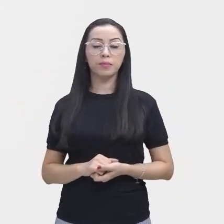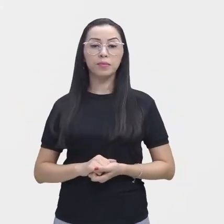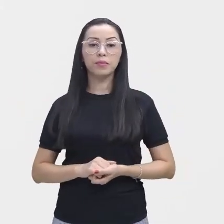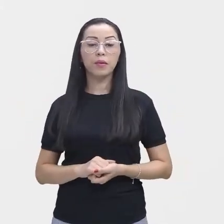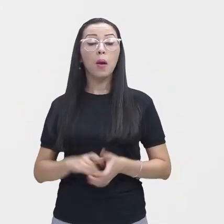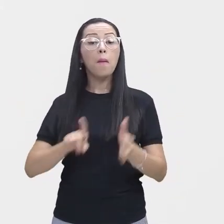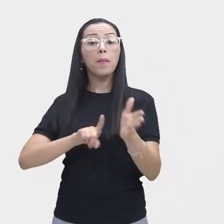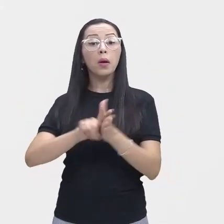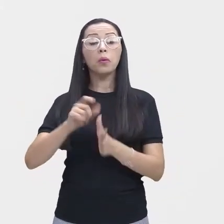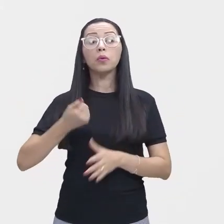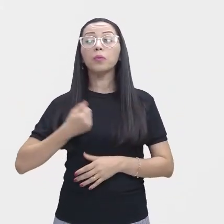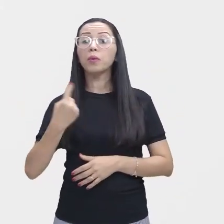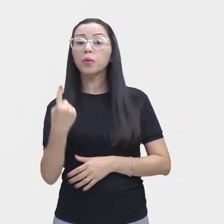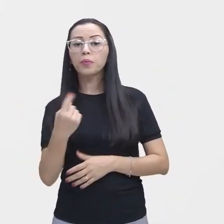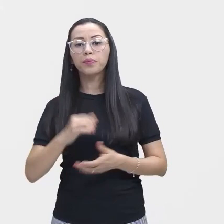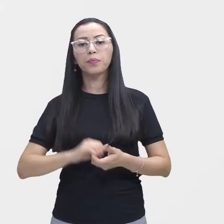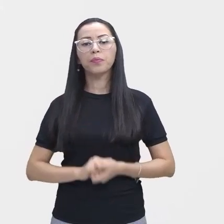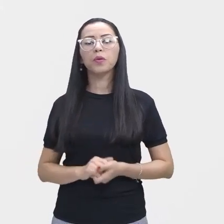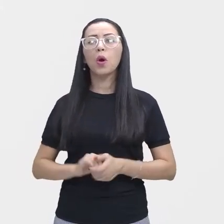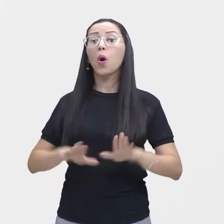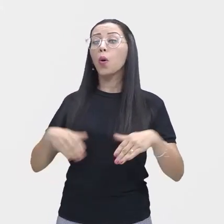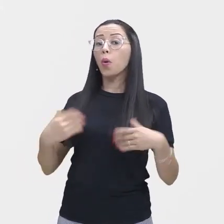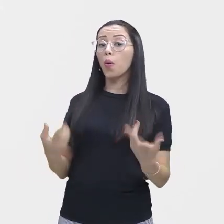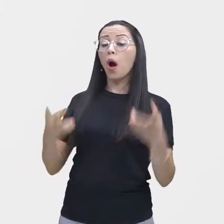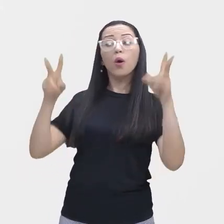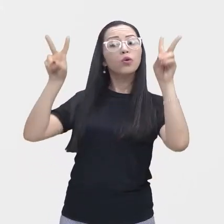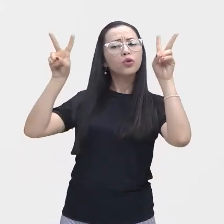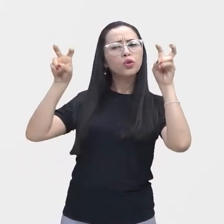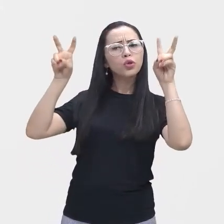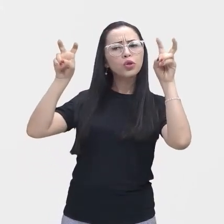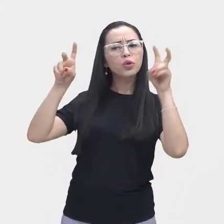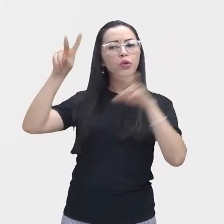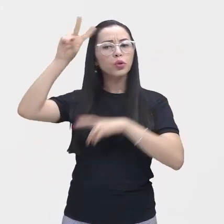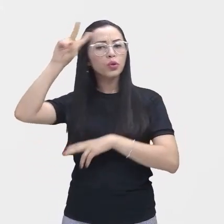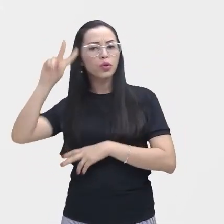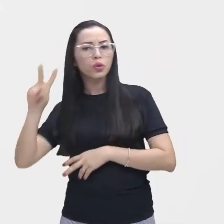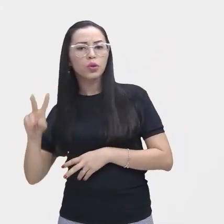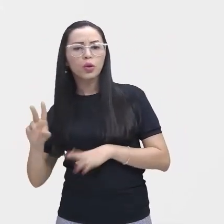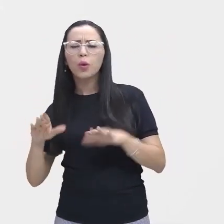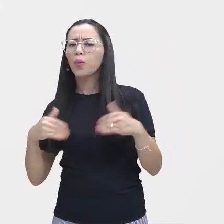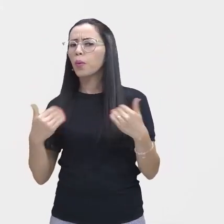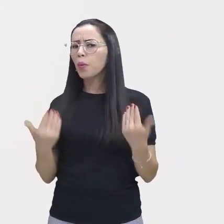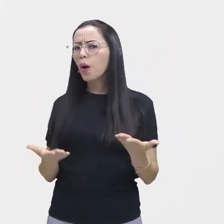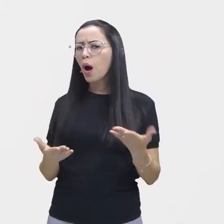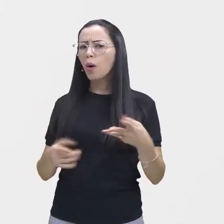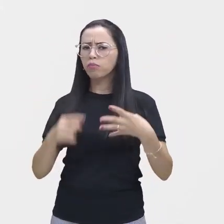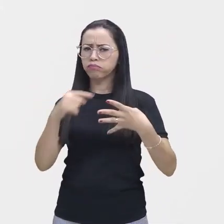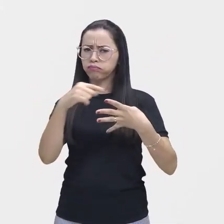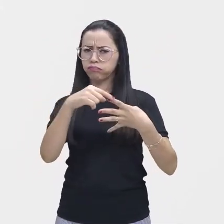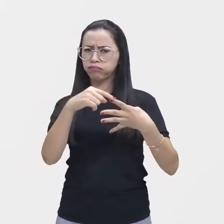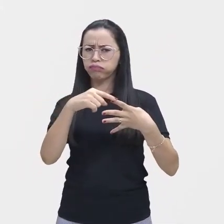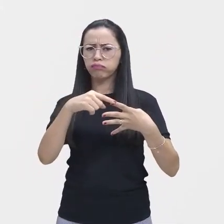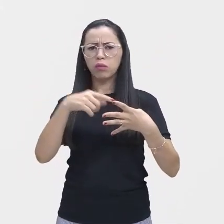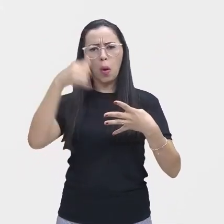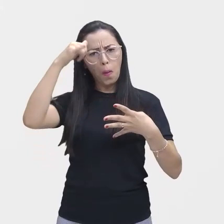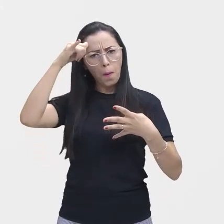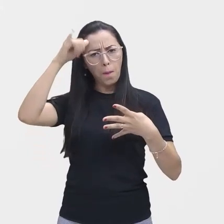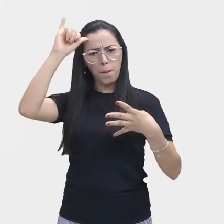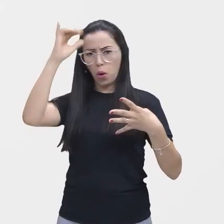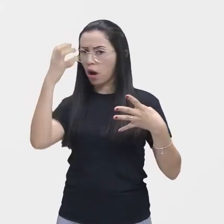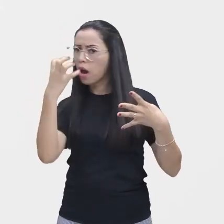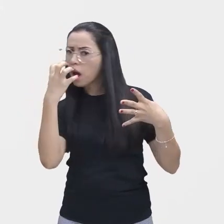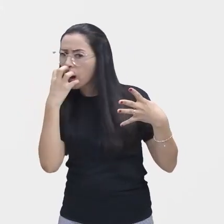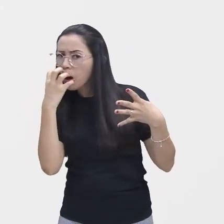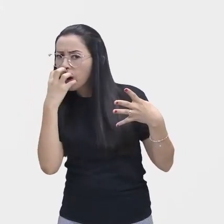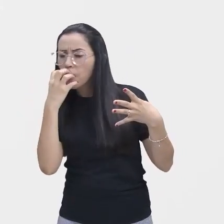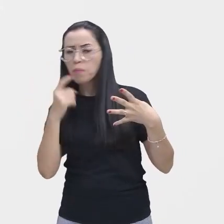Primeira questão. Qual o título da fábula? Letra A, o boi e o cão. Letra